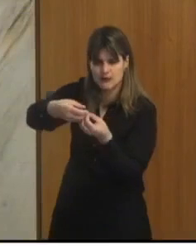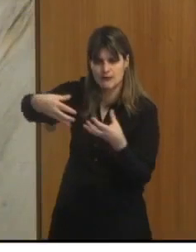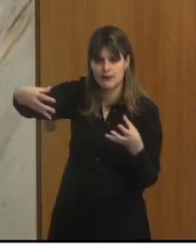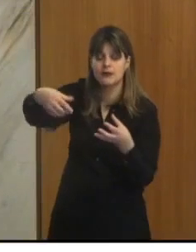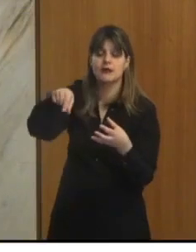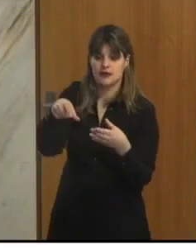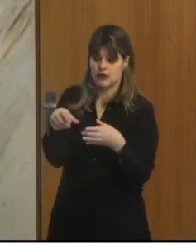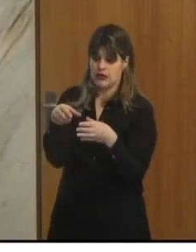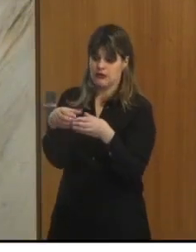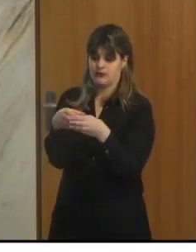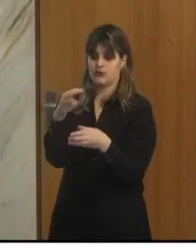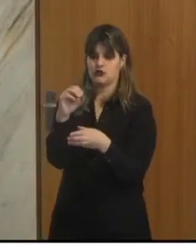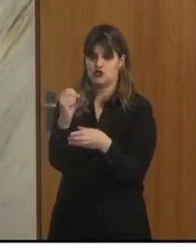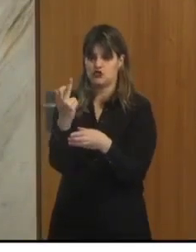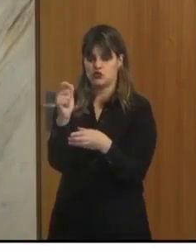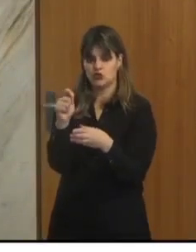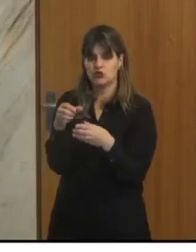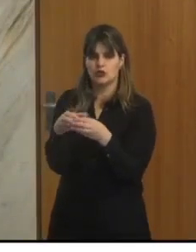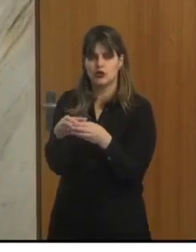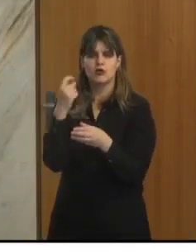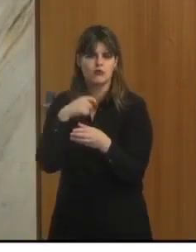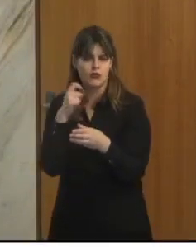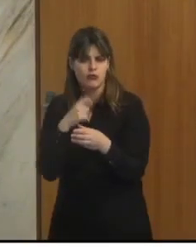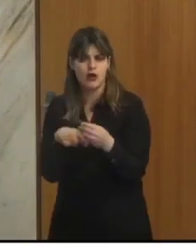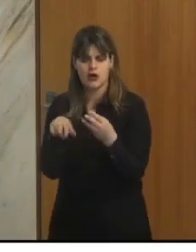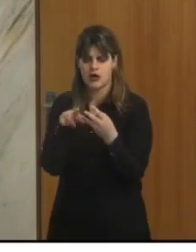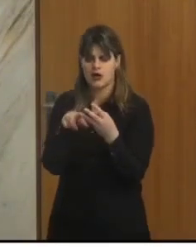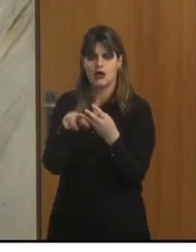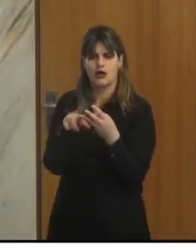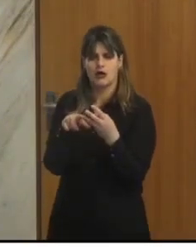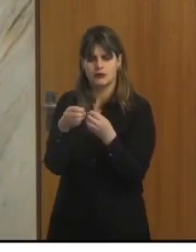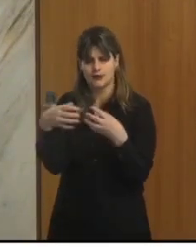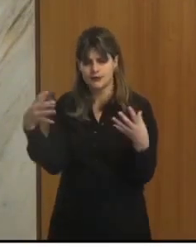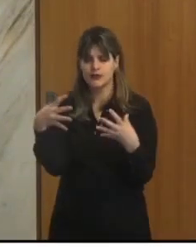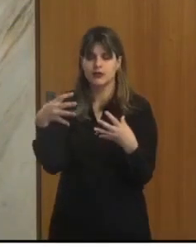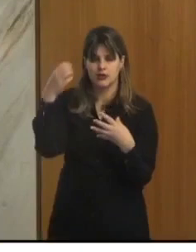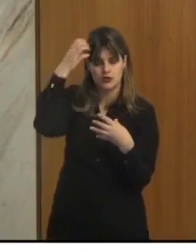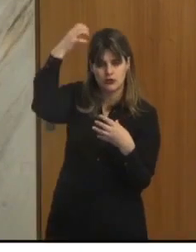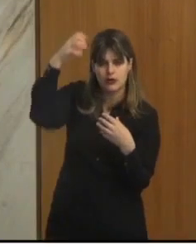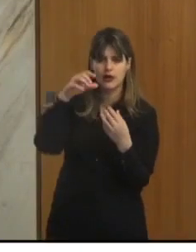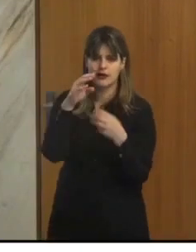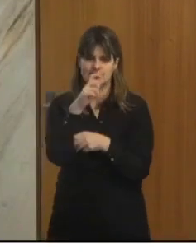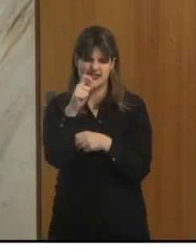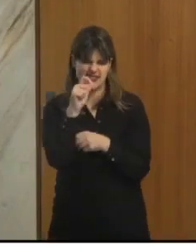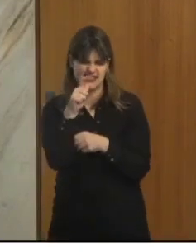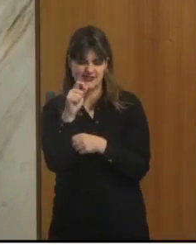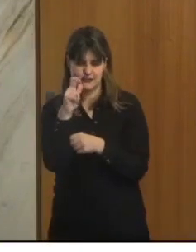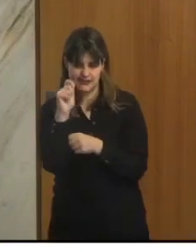templários criam Pombal, Ceres, estendem o seu vasto território, Tomar-se, Zêzere e Almorão. Em